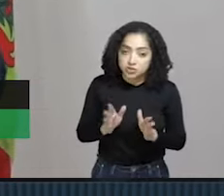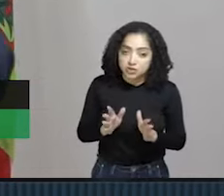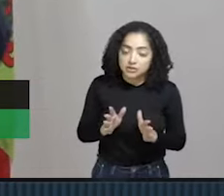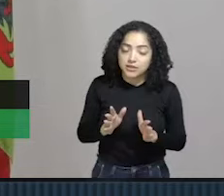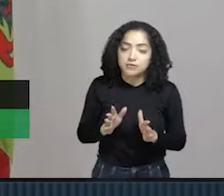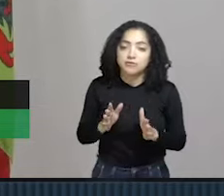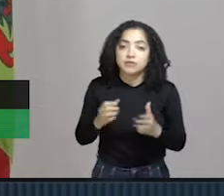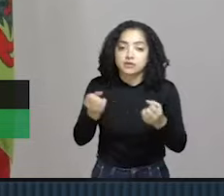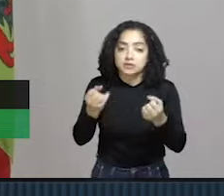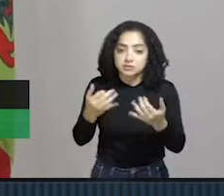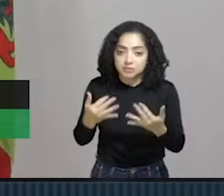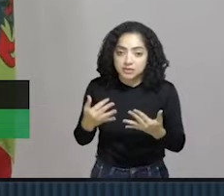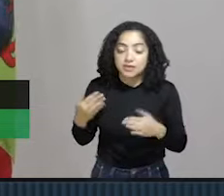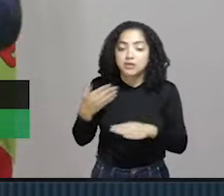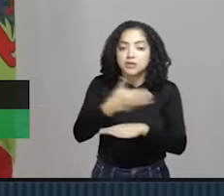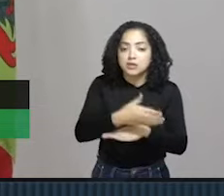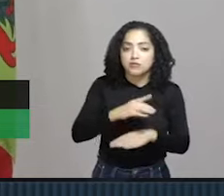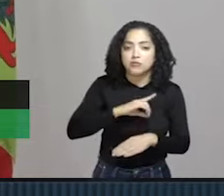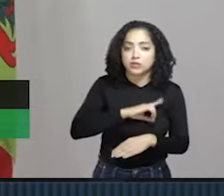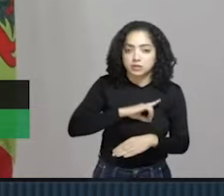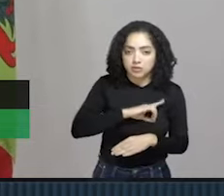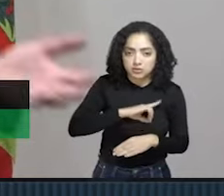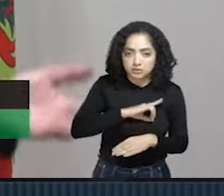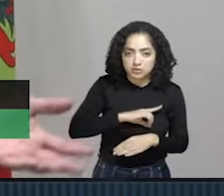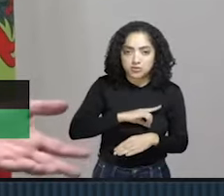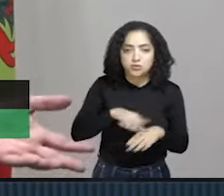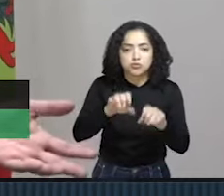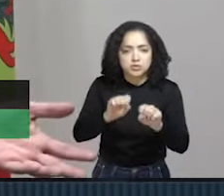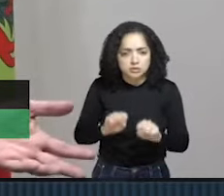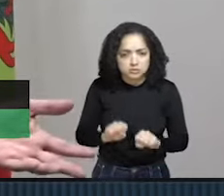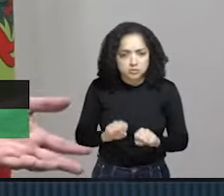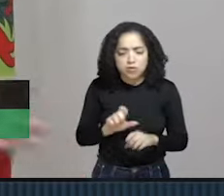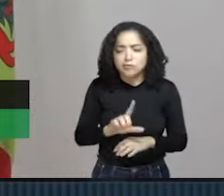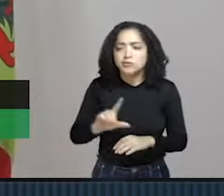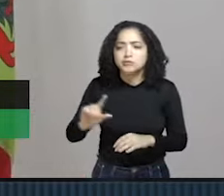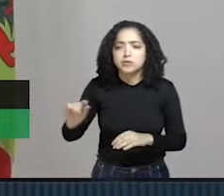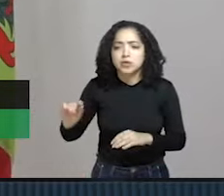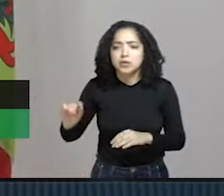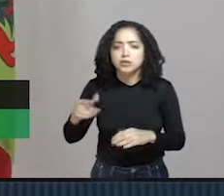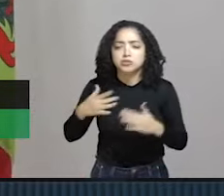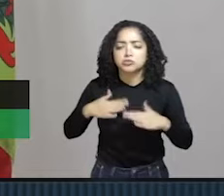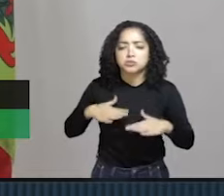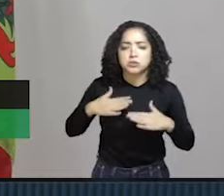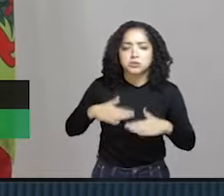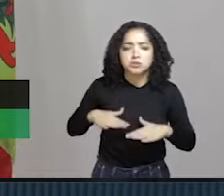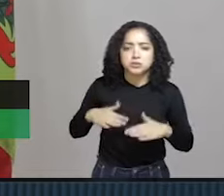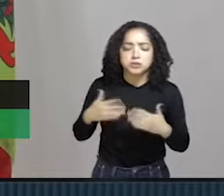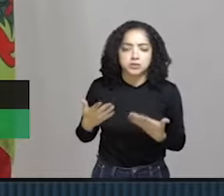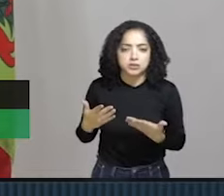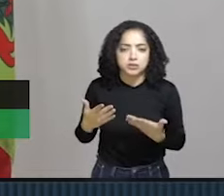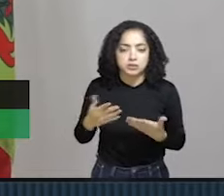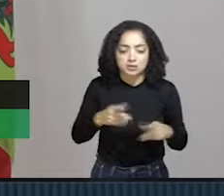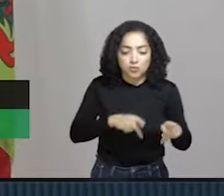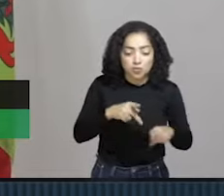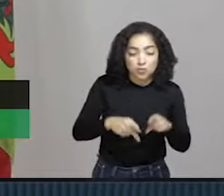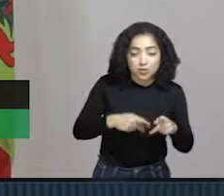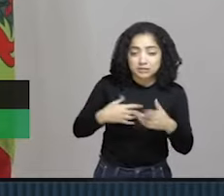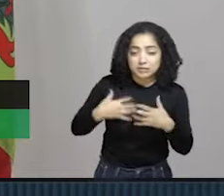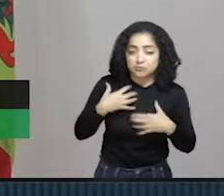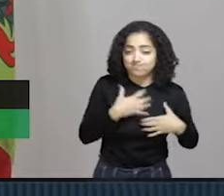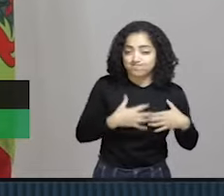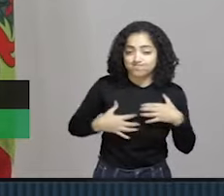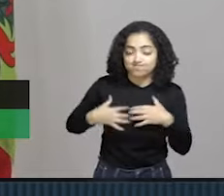que ele foi na delegacia, testemunhou e saiu pela porta da frente. O povo está revoltado,